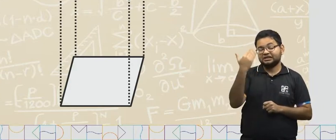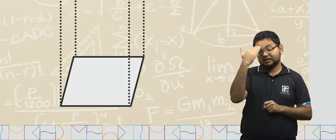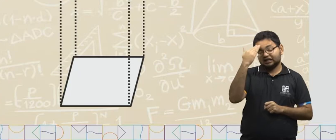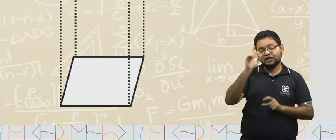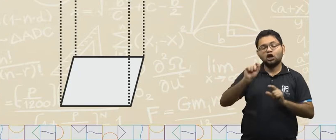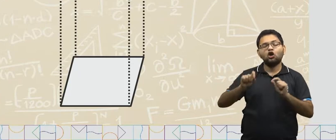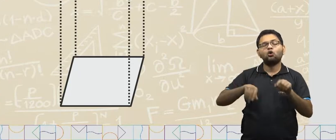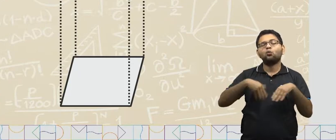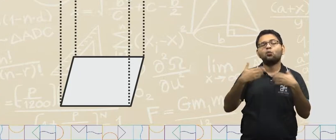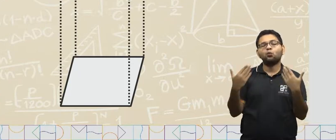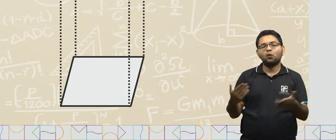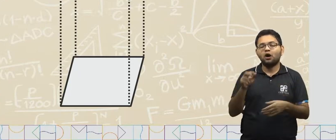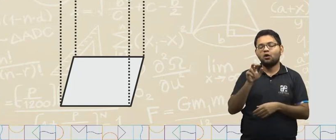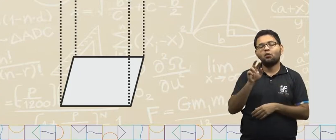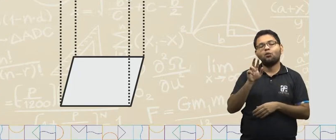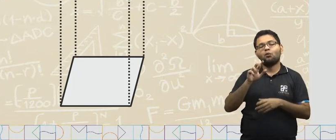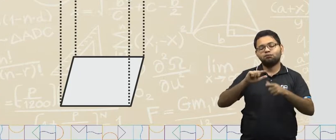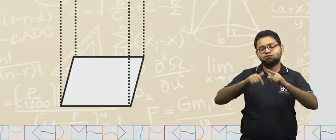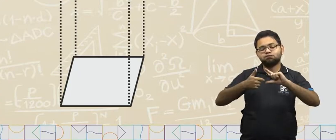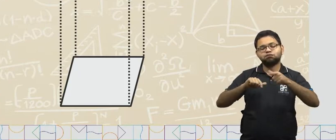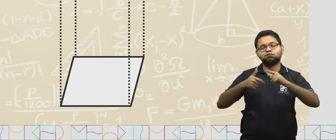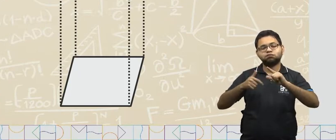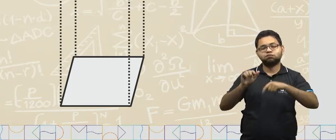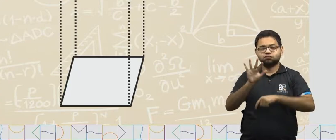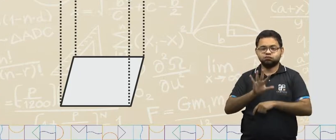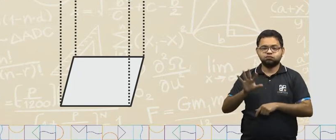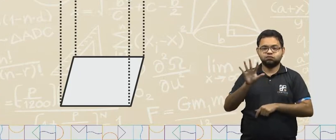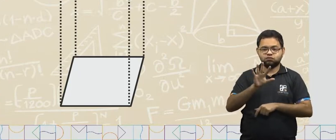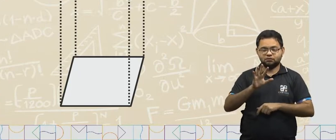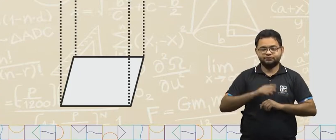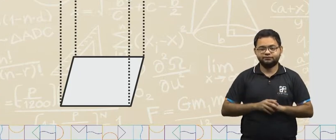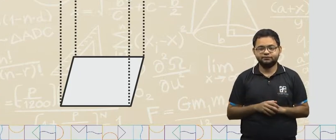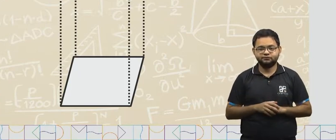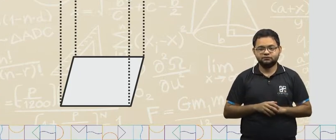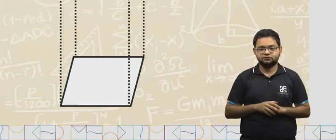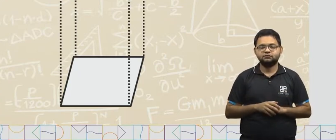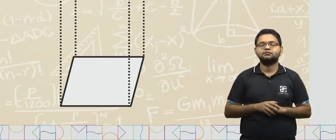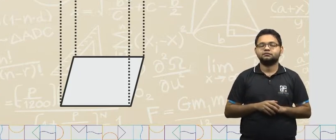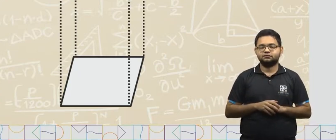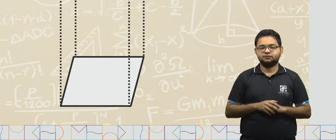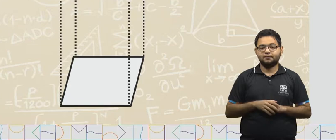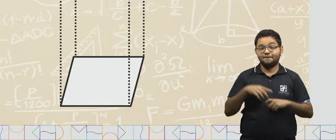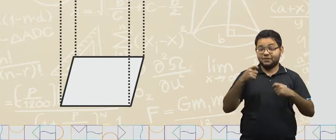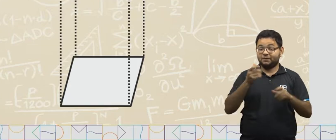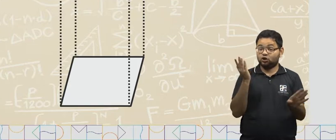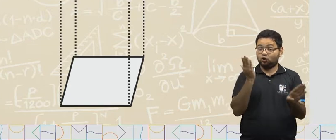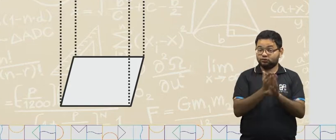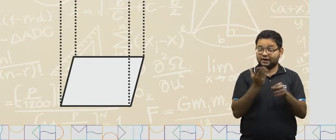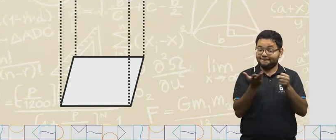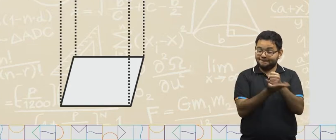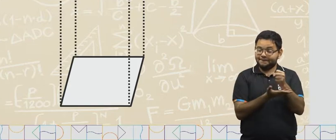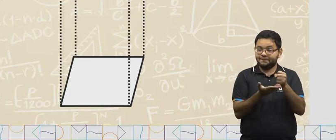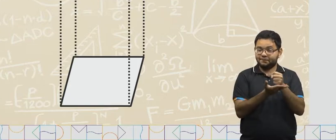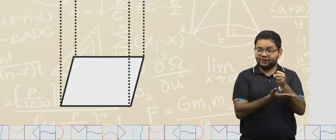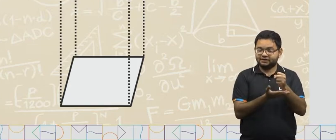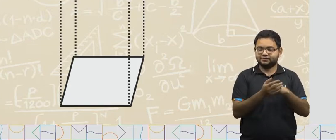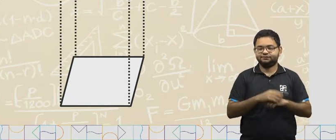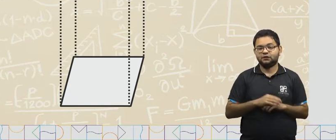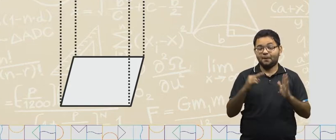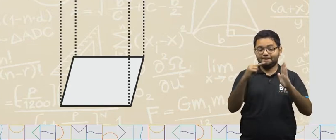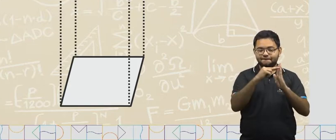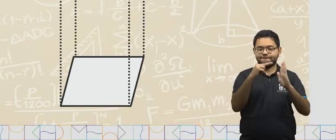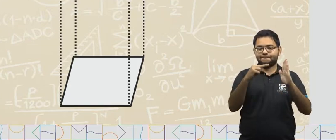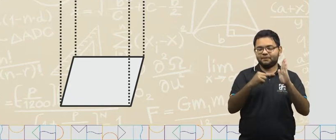estamos tentando entender. Não esqueça de procurar a base da figura. Nos prismas,